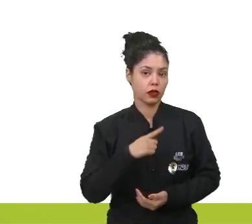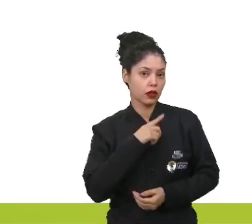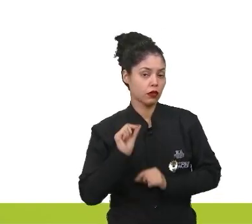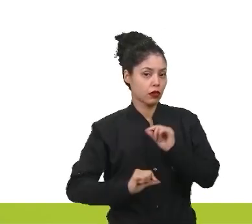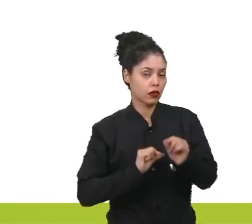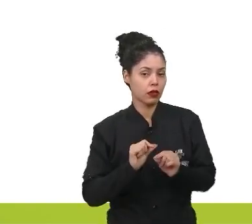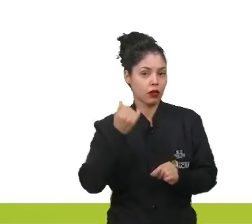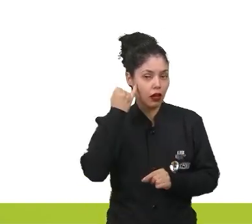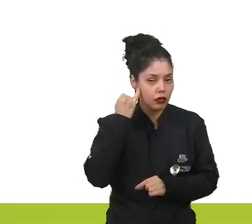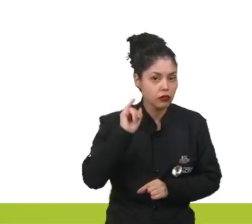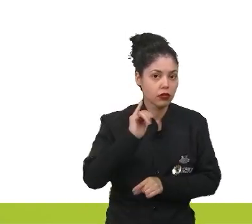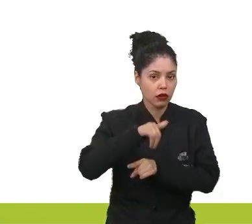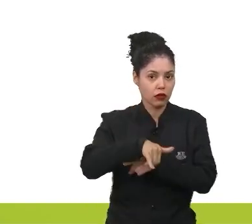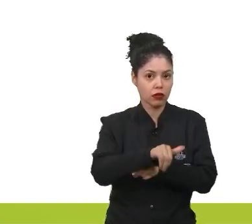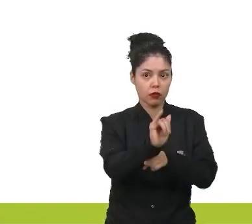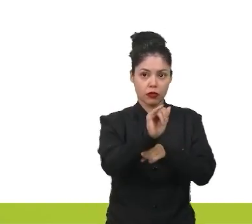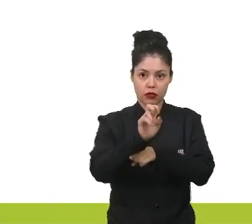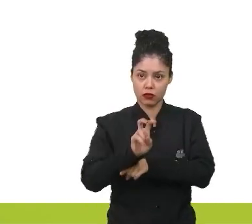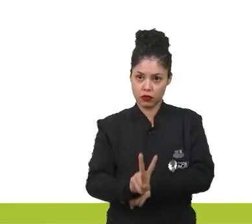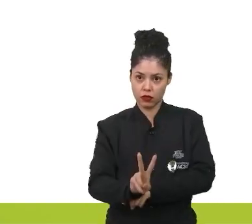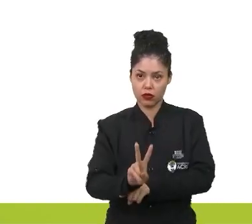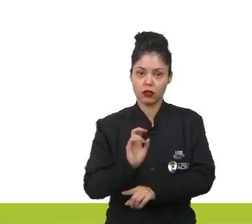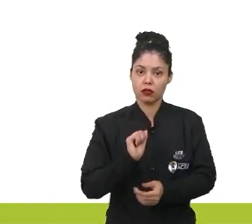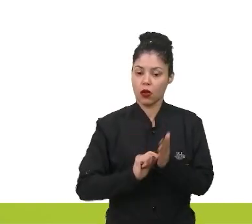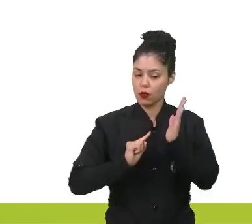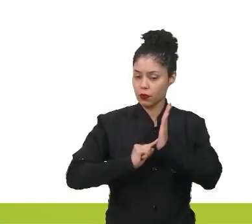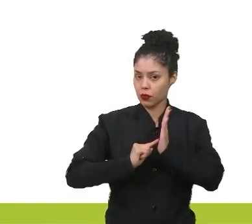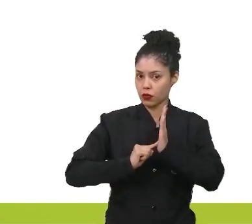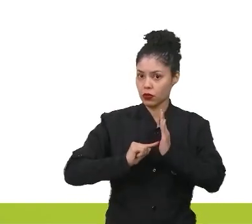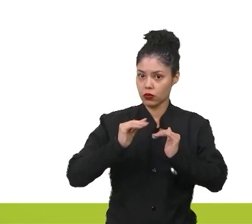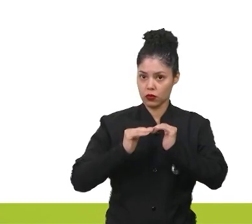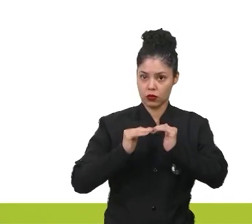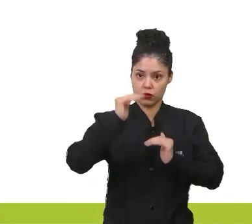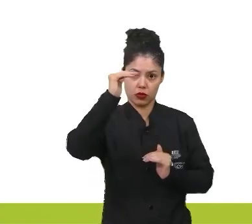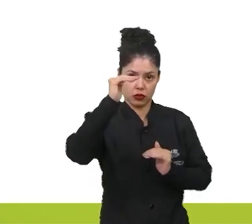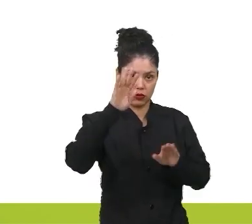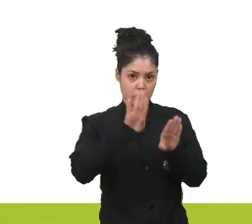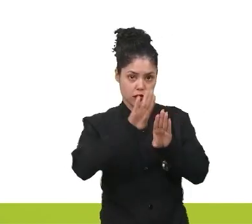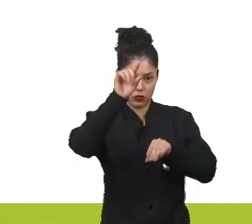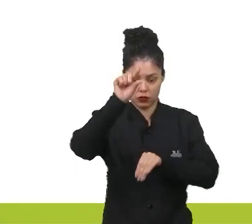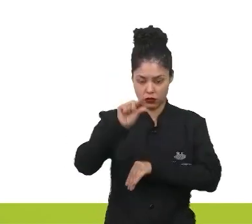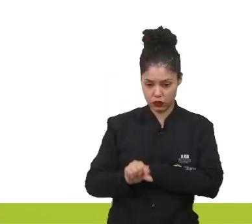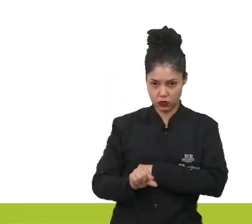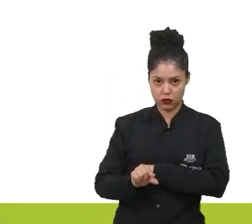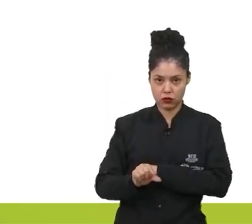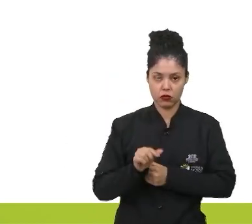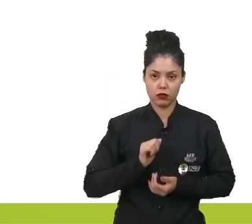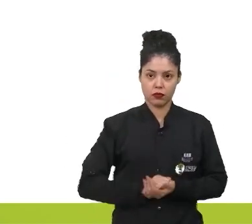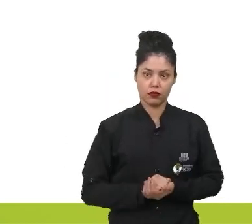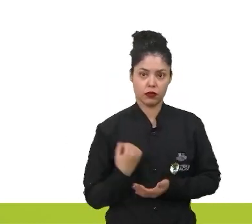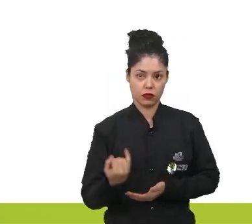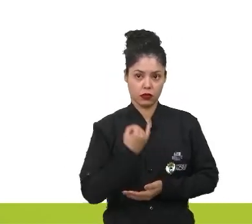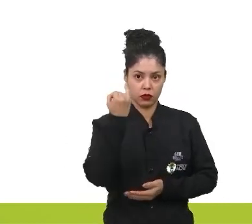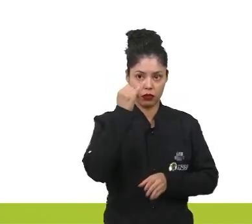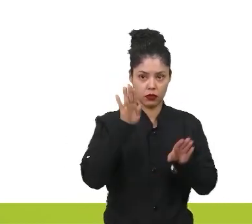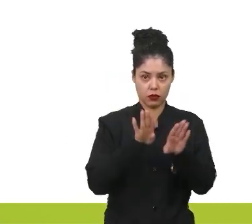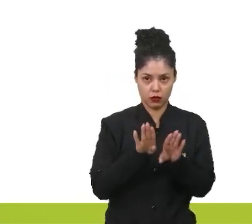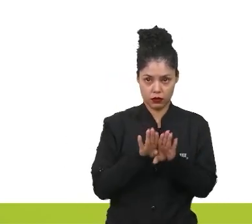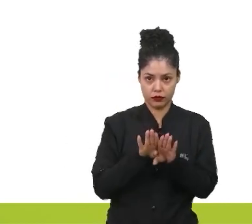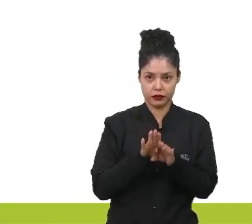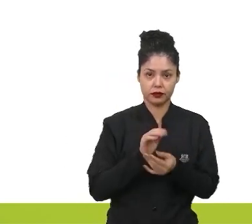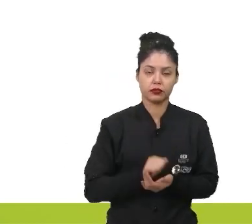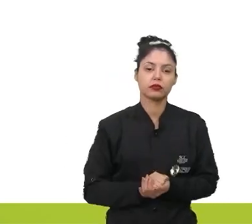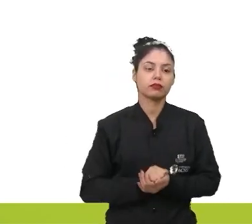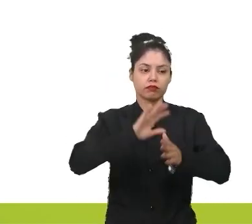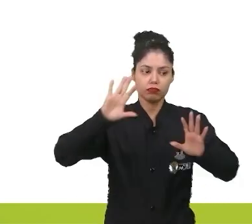definir a ideia do y-vértice, a ideia de ponto de máximo e ponto de mínimo. Importantíssimo isso aqui, tá?